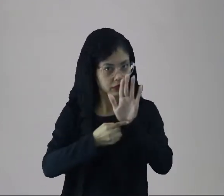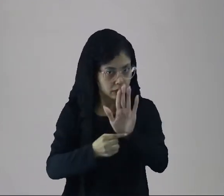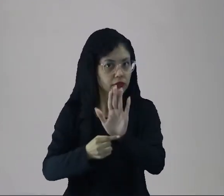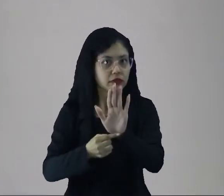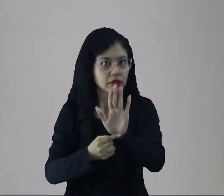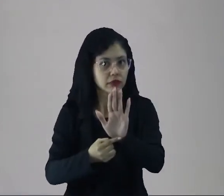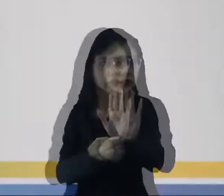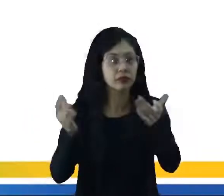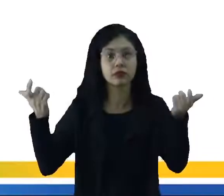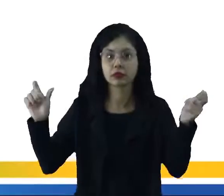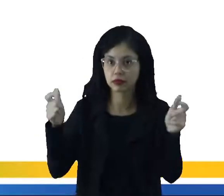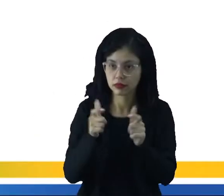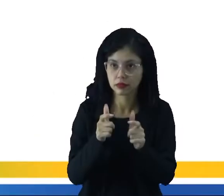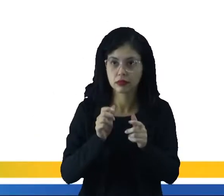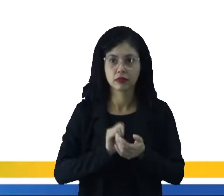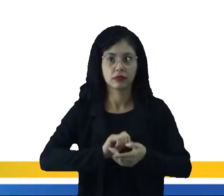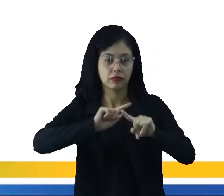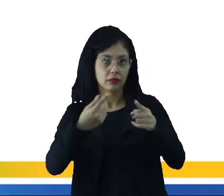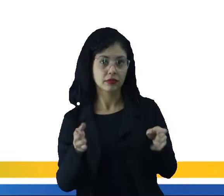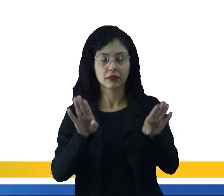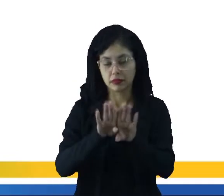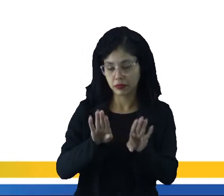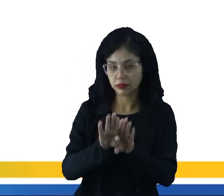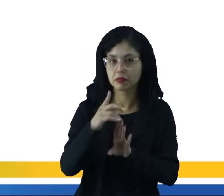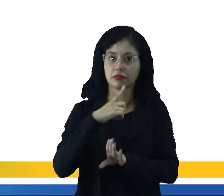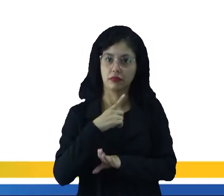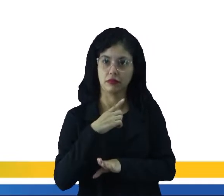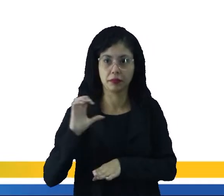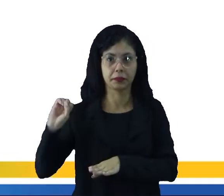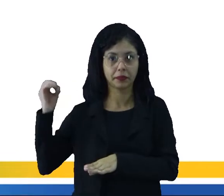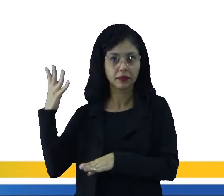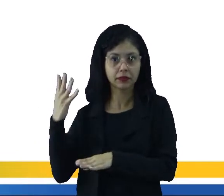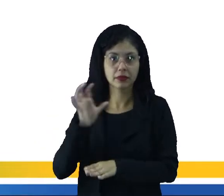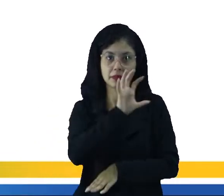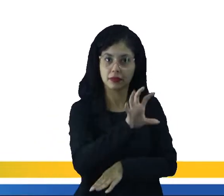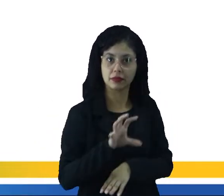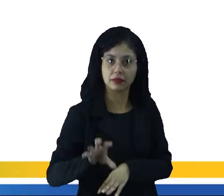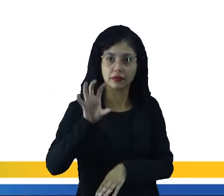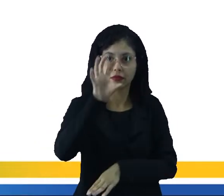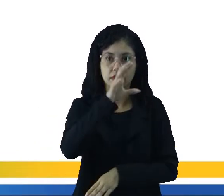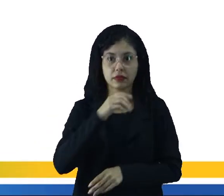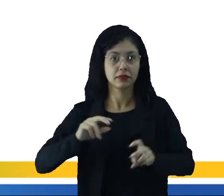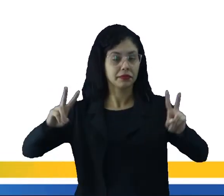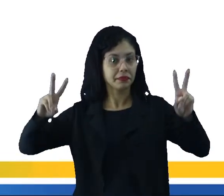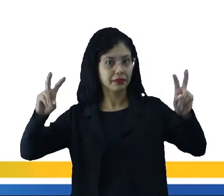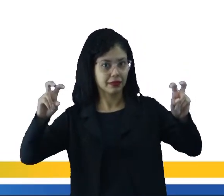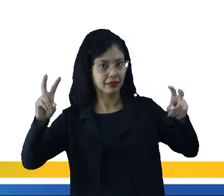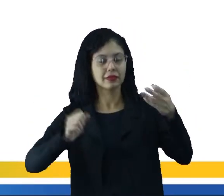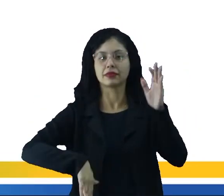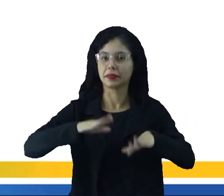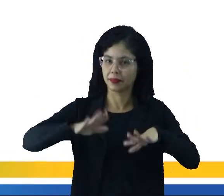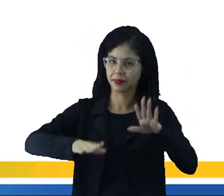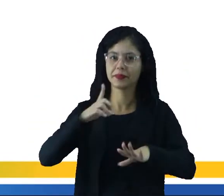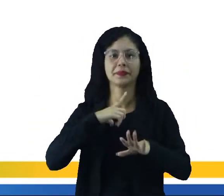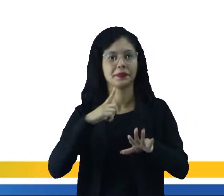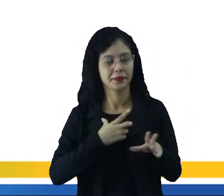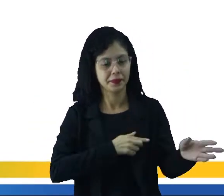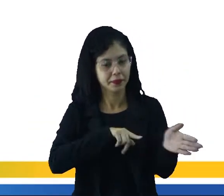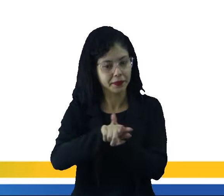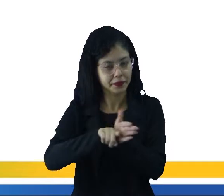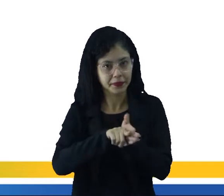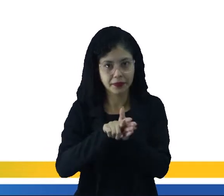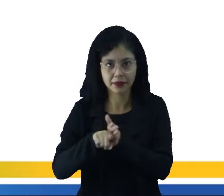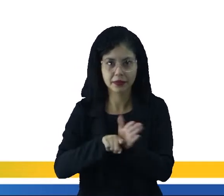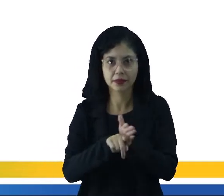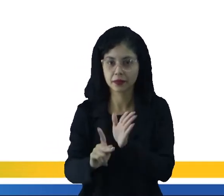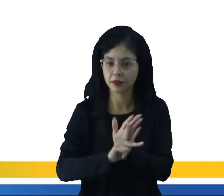representação reduzida. Mas também temos o caso dos mapas temáticos. Muitas vezes, quando estamos